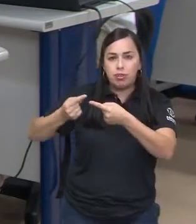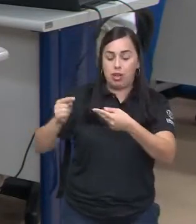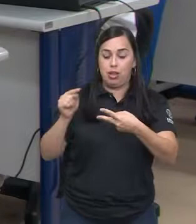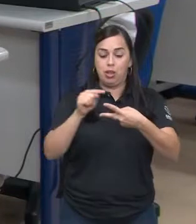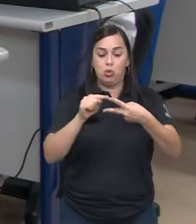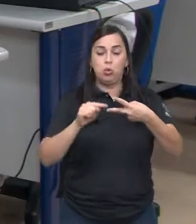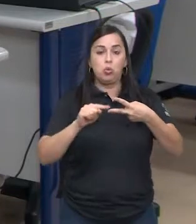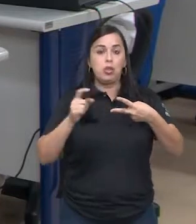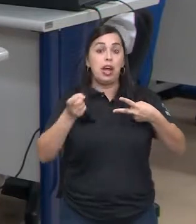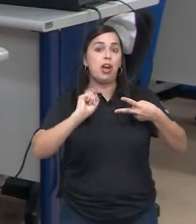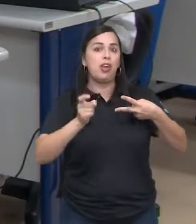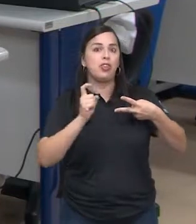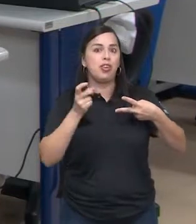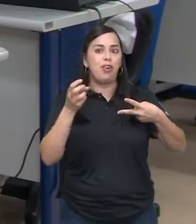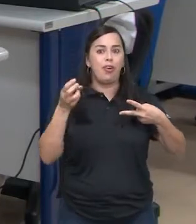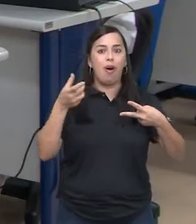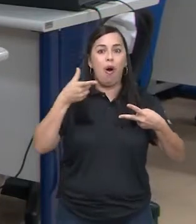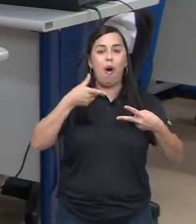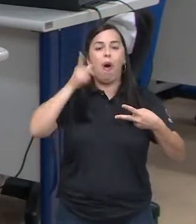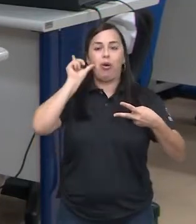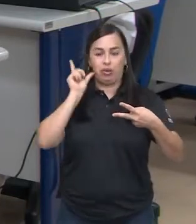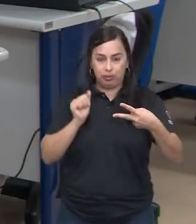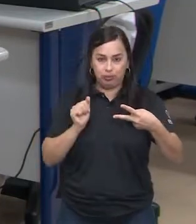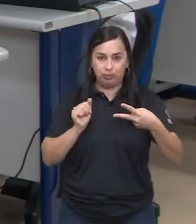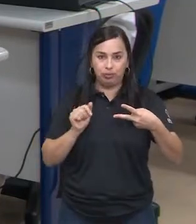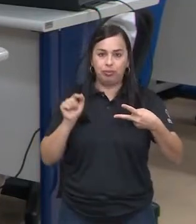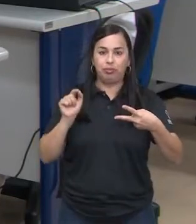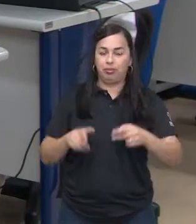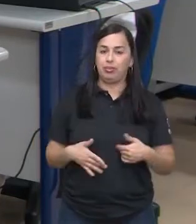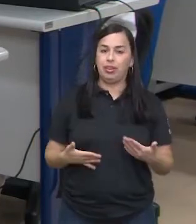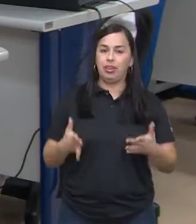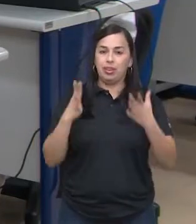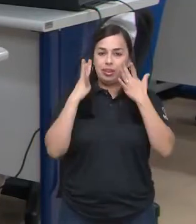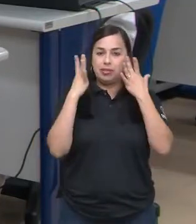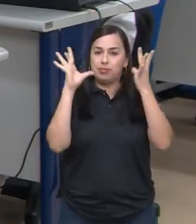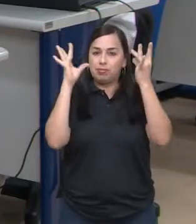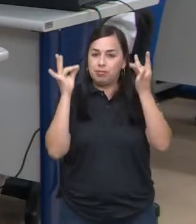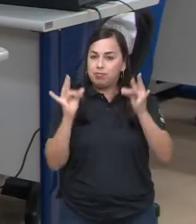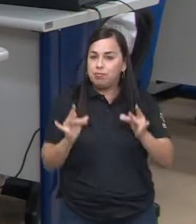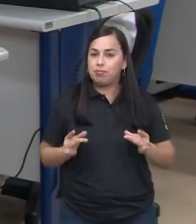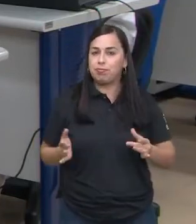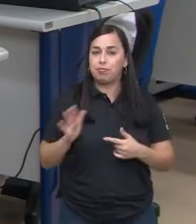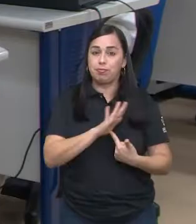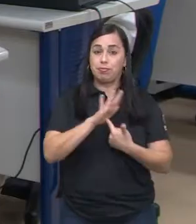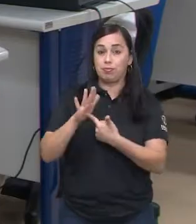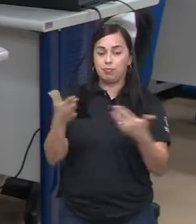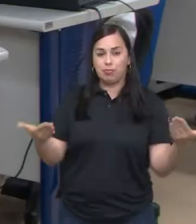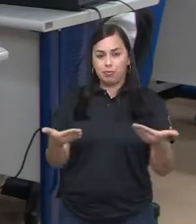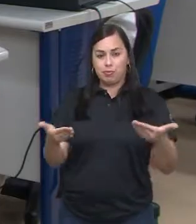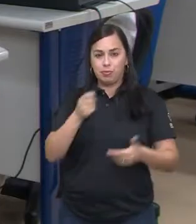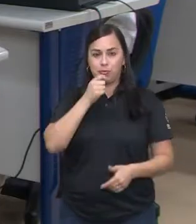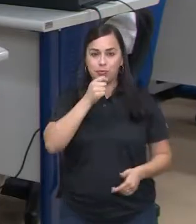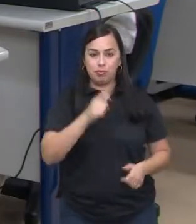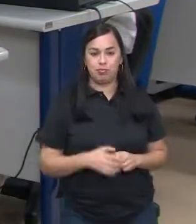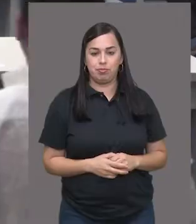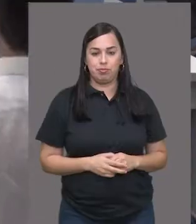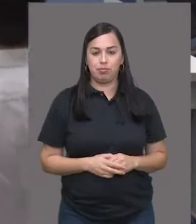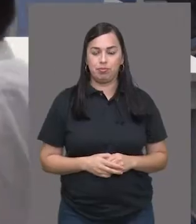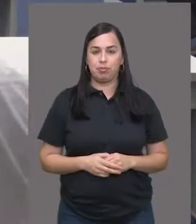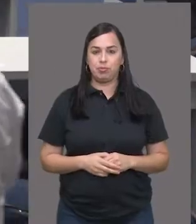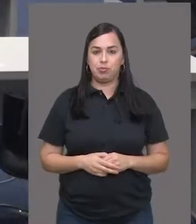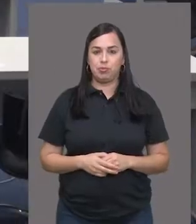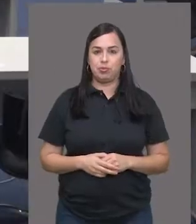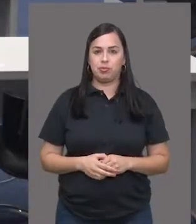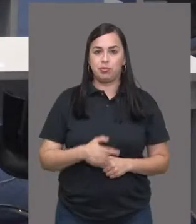uma segunda sessão, onde foram votados projetos de lei. Os destaques em plenário a gente apresenta agora na reportagem.